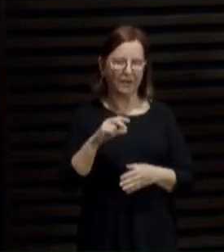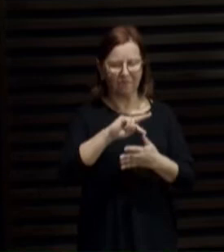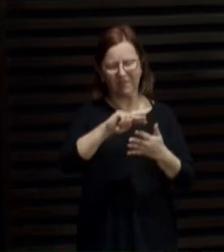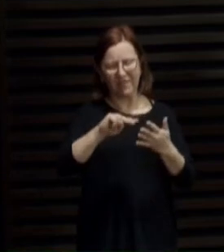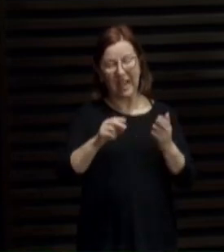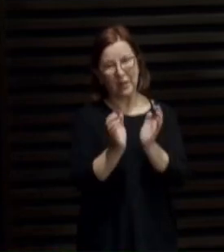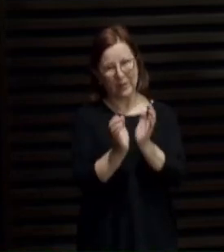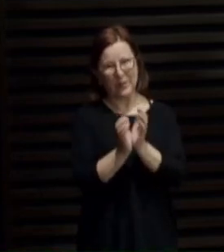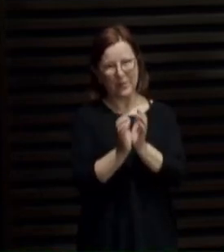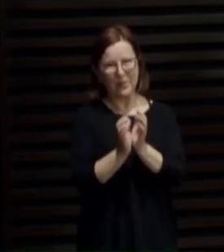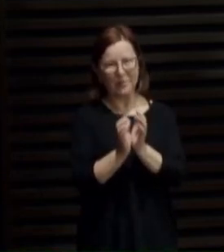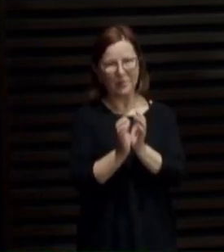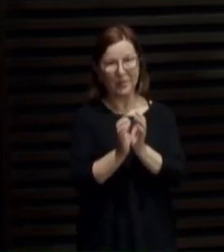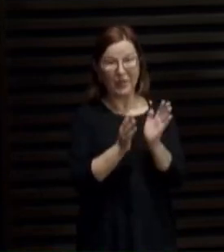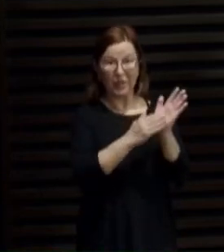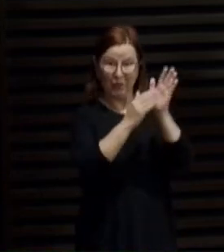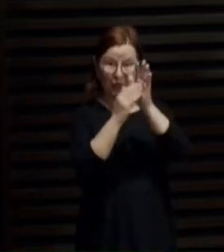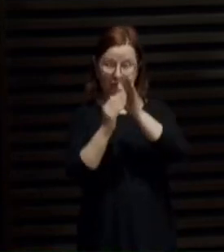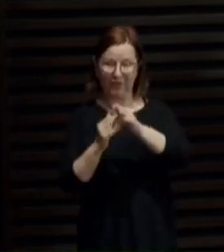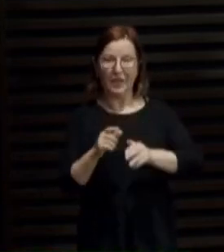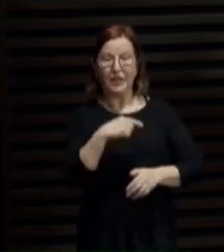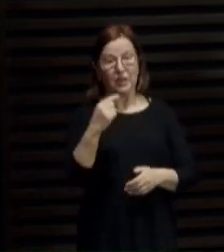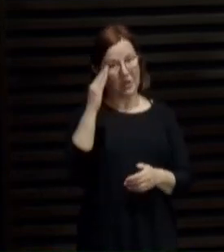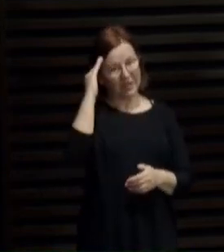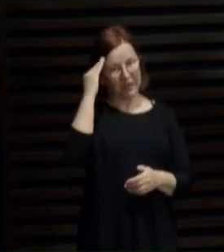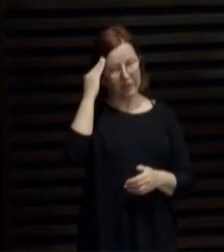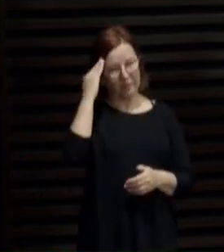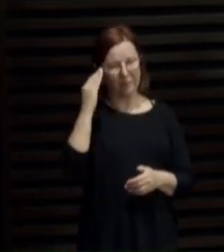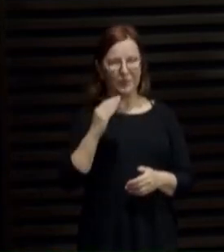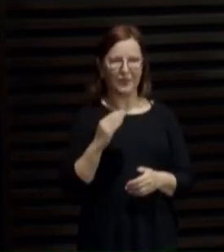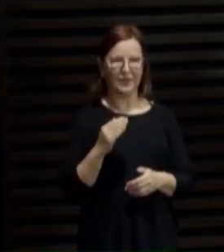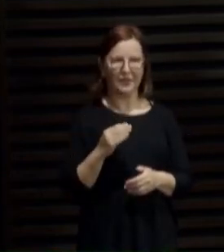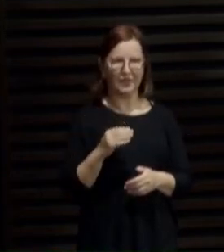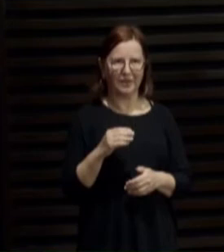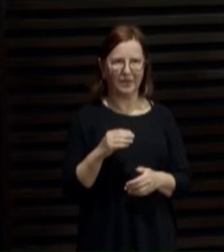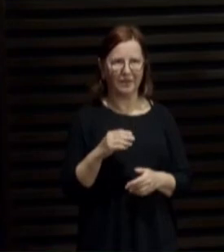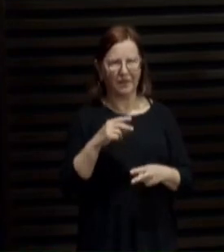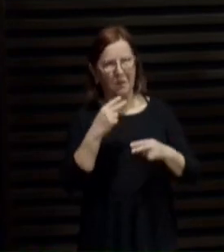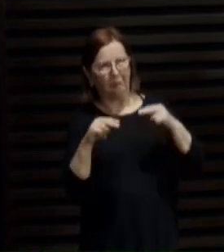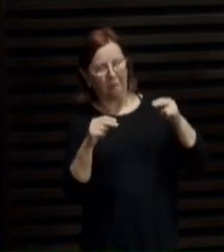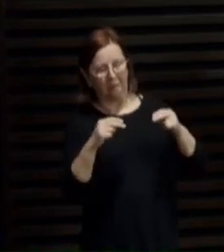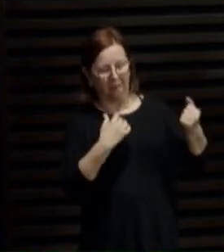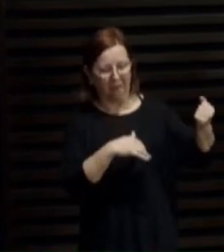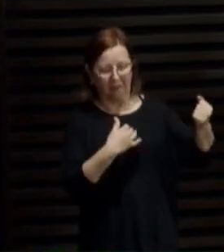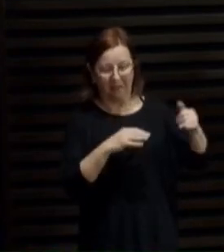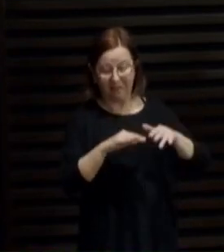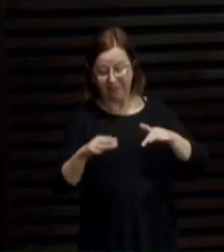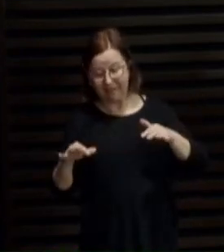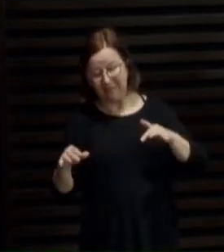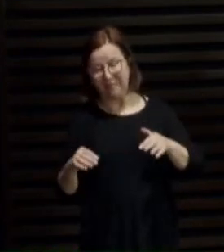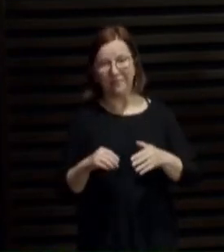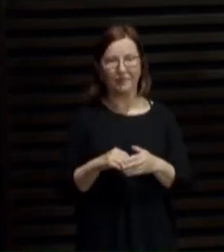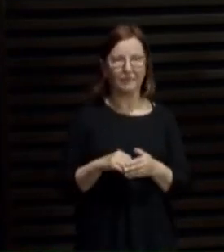músicas, e a gente sabe que músico, eles têm um quê assim de especial, e às vezes tinha